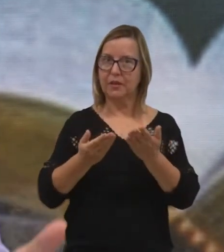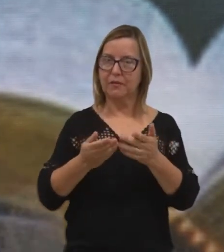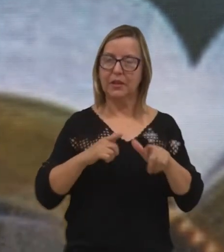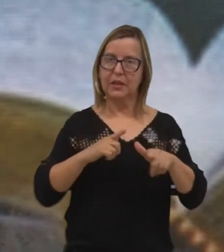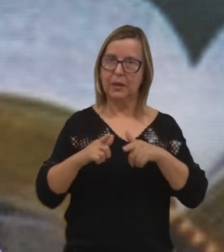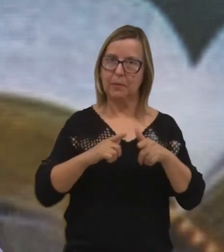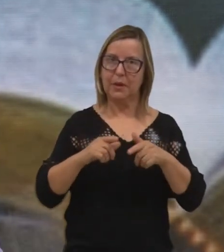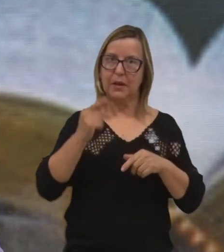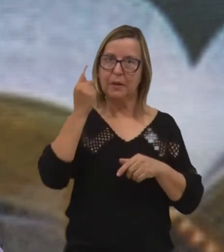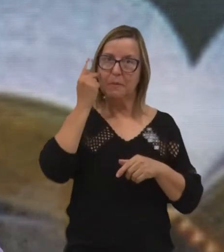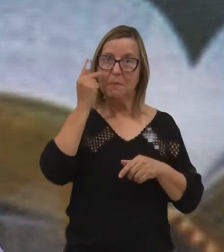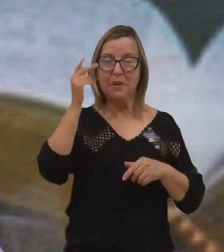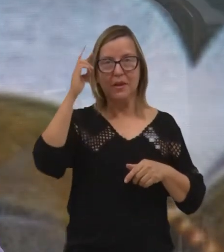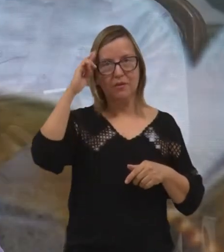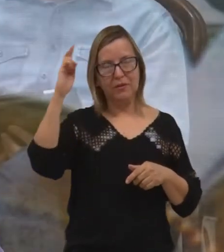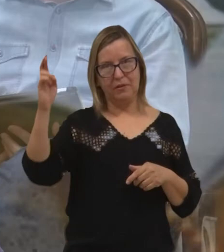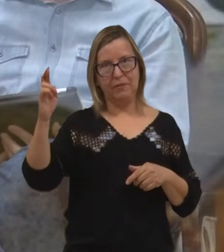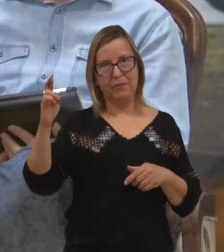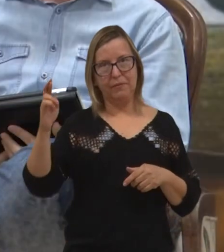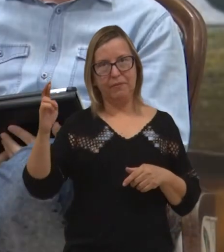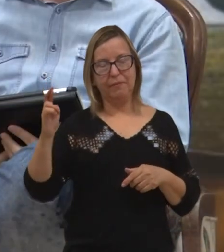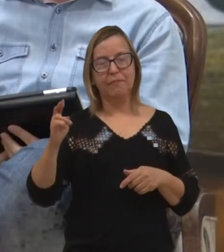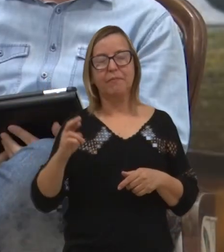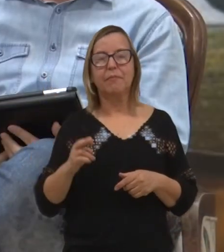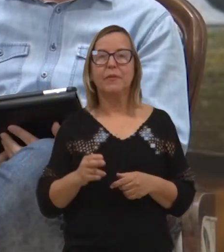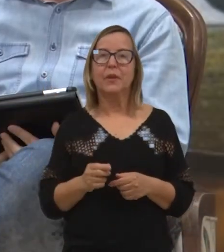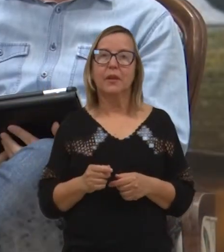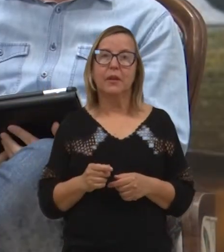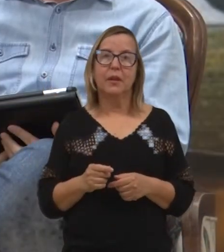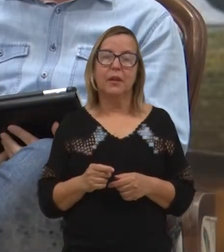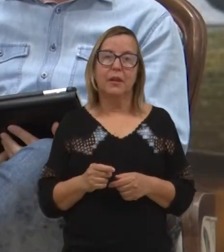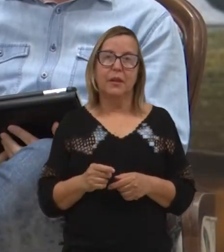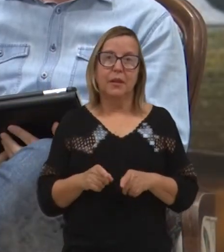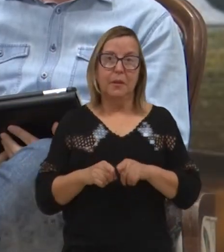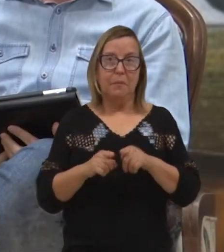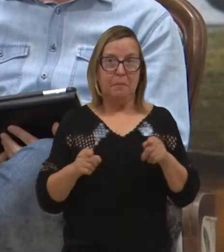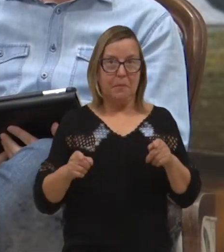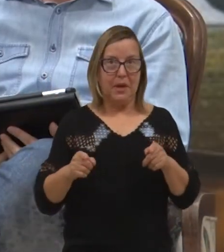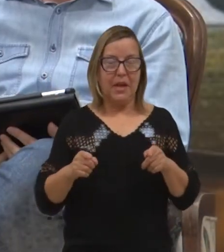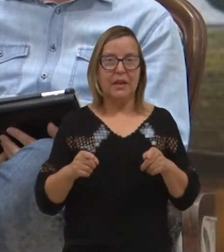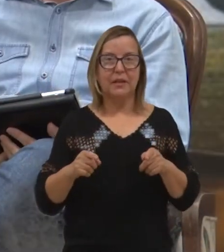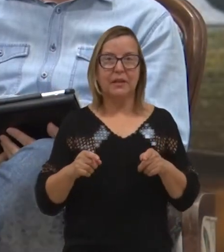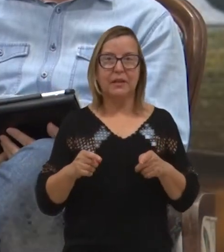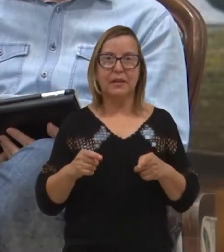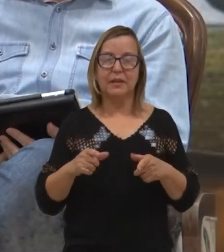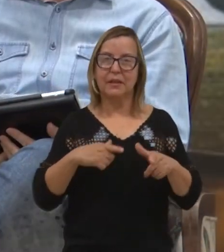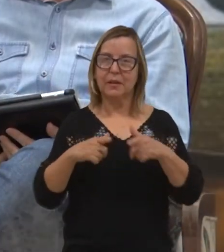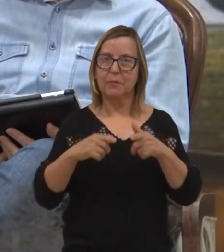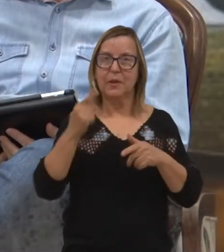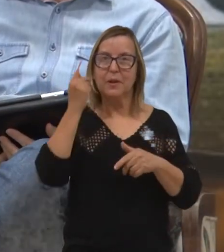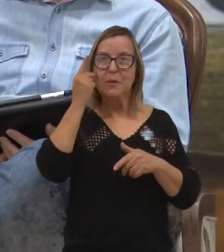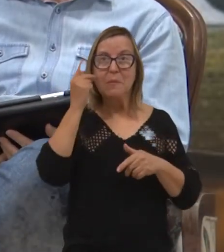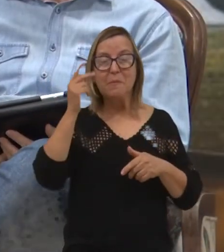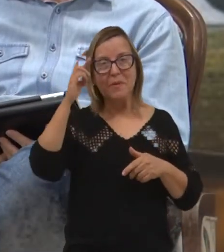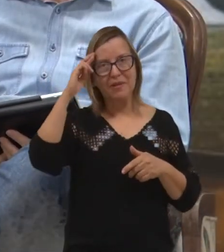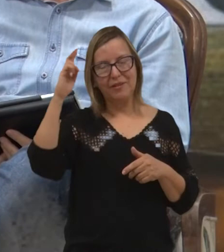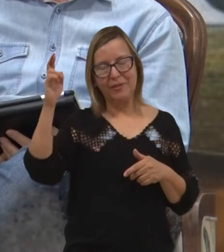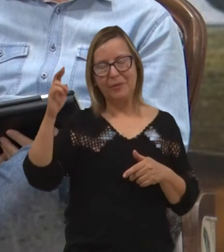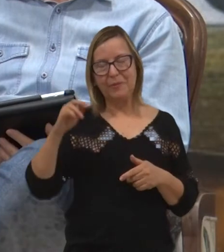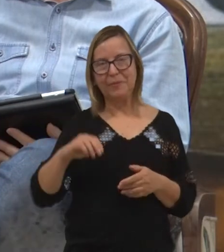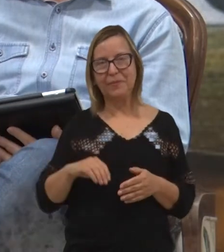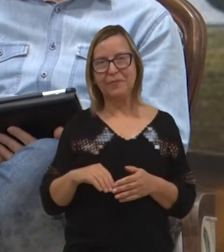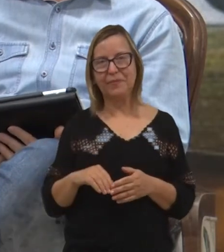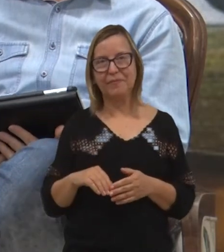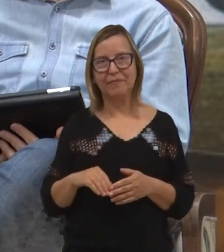outros serão abençoados com isso, né? Mas eu estou fazendo isso ao Senhor. E aí,